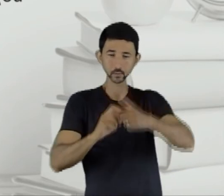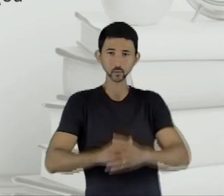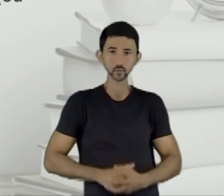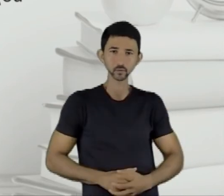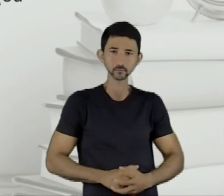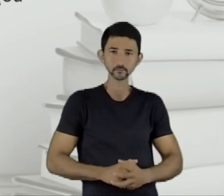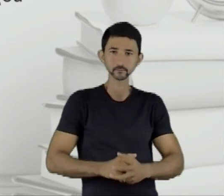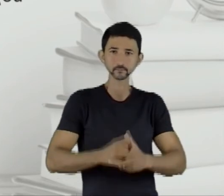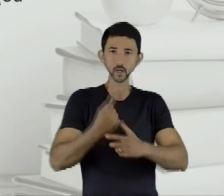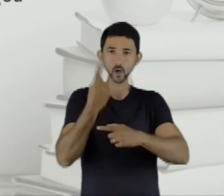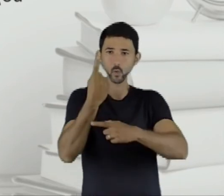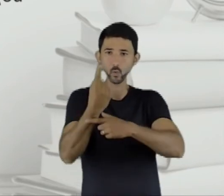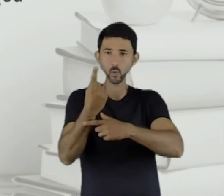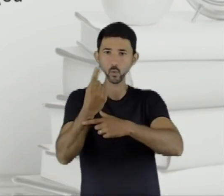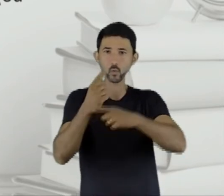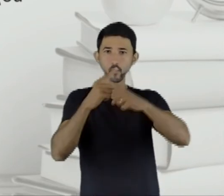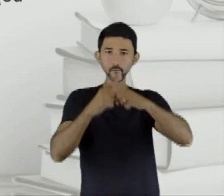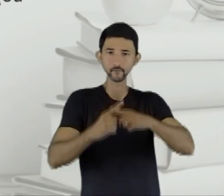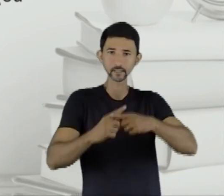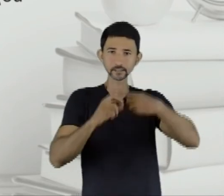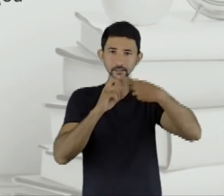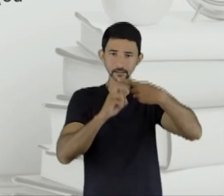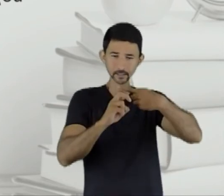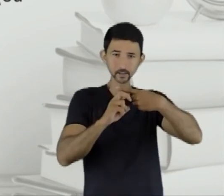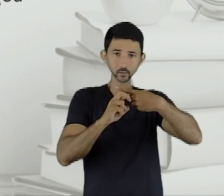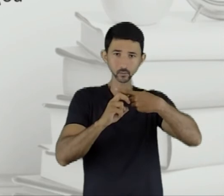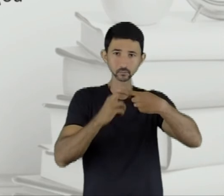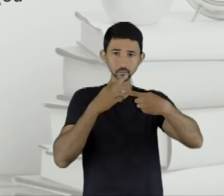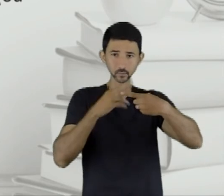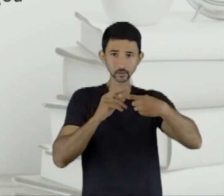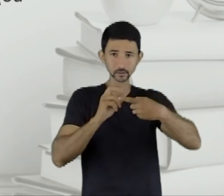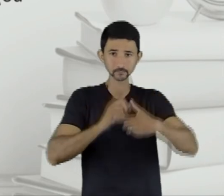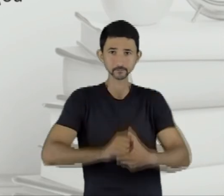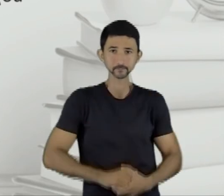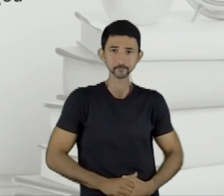vezes 5. Olha onde eu coloquei o 5. Dá 5, né?